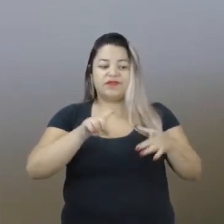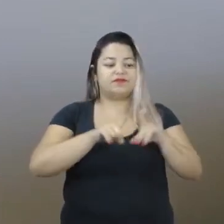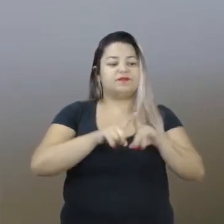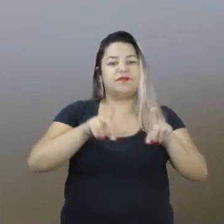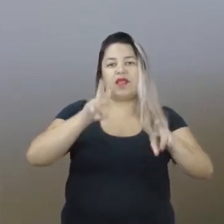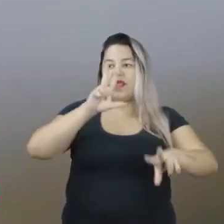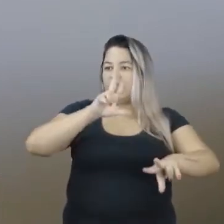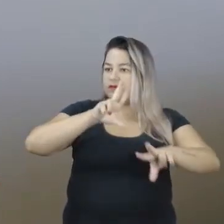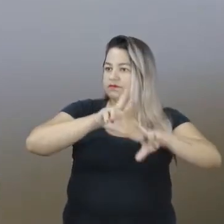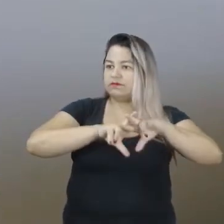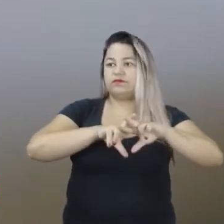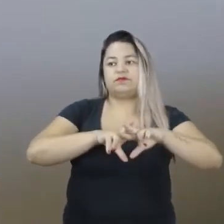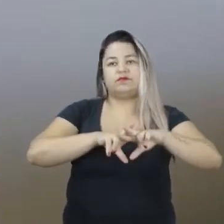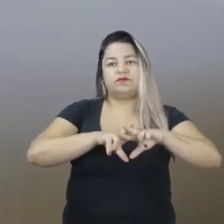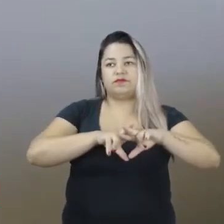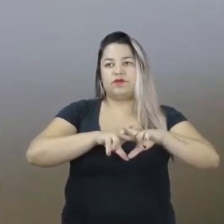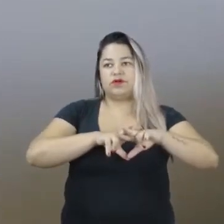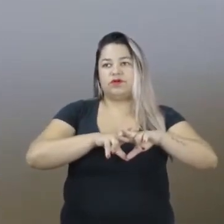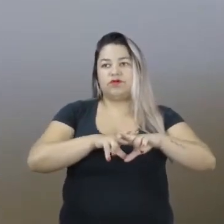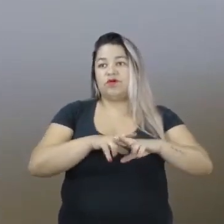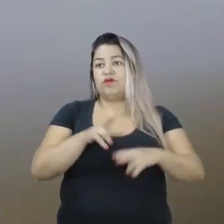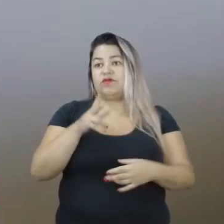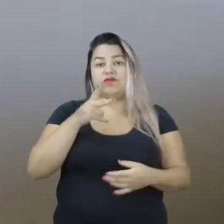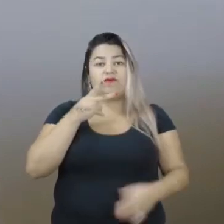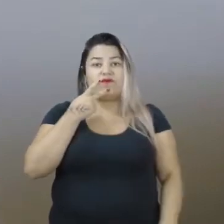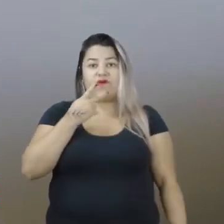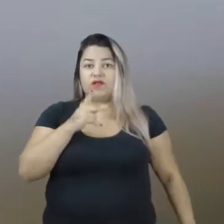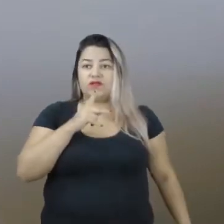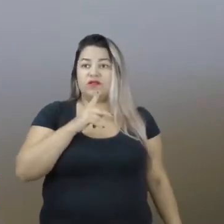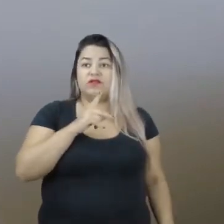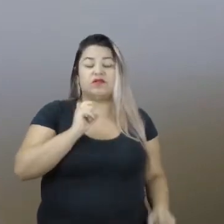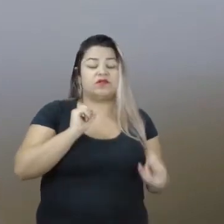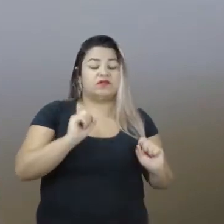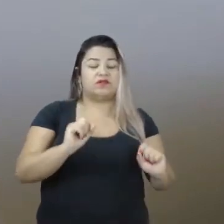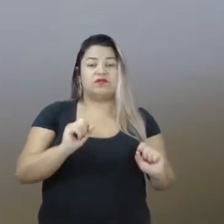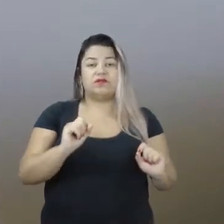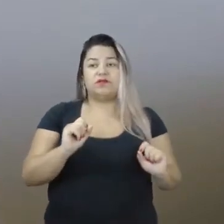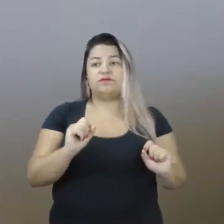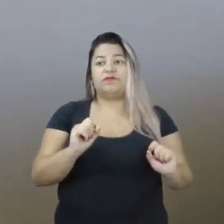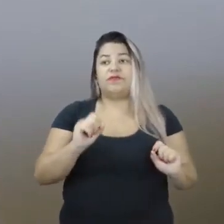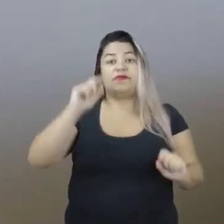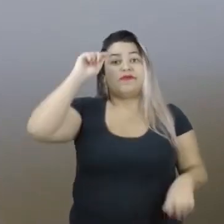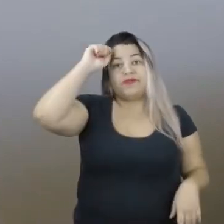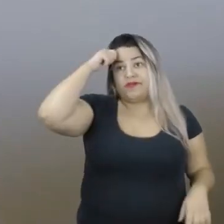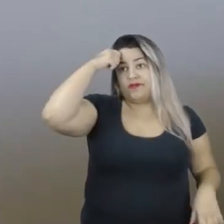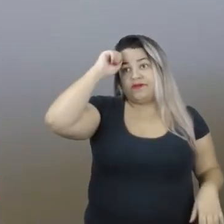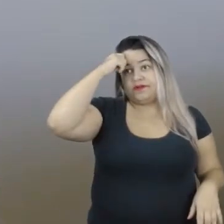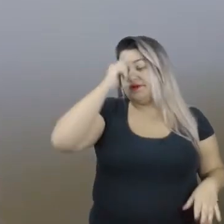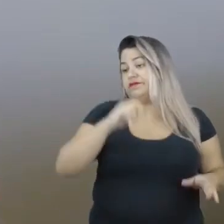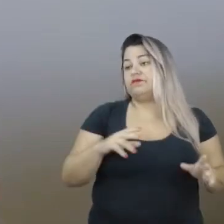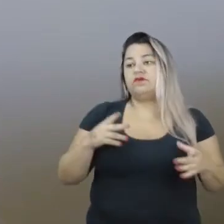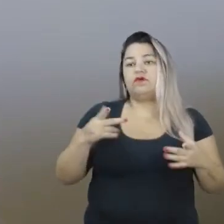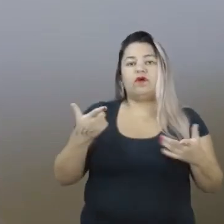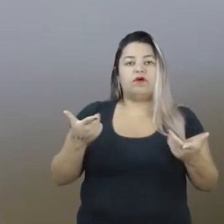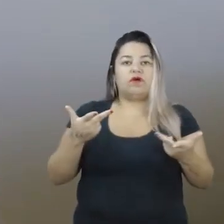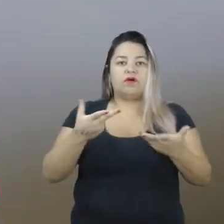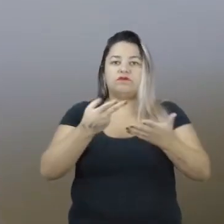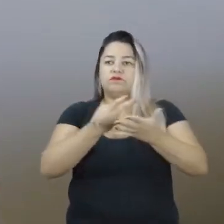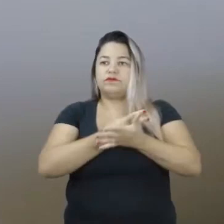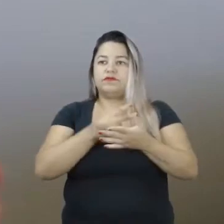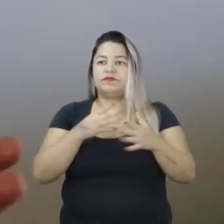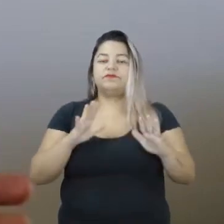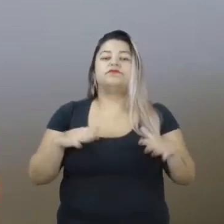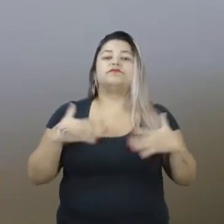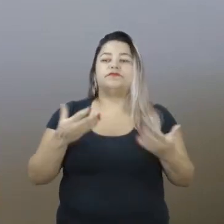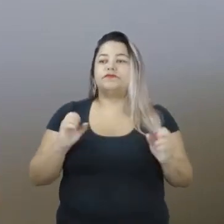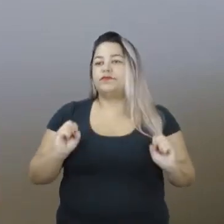para dizer, eu só cometi uma injúria que eu disse que ele é negro aquele ou negro a outra coisa. Bom, para